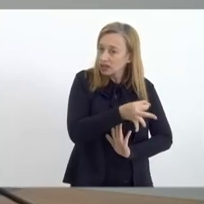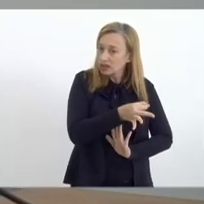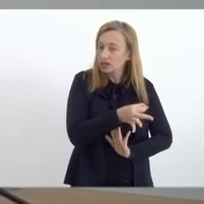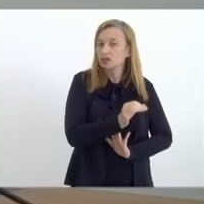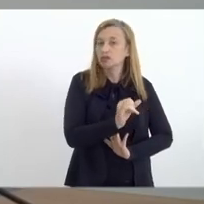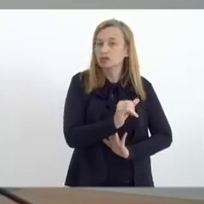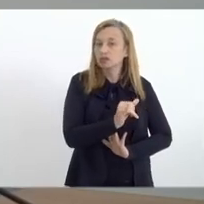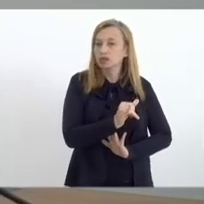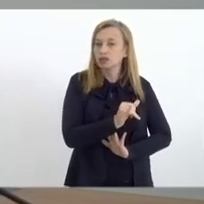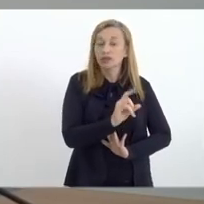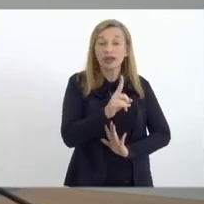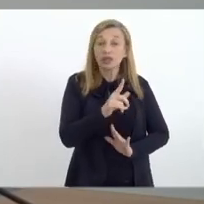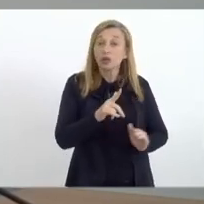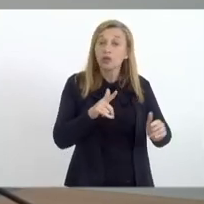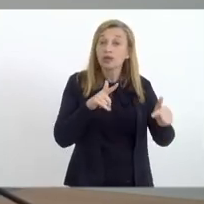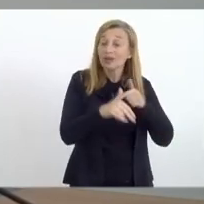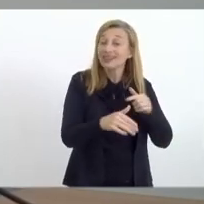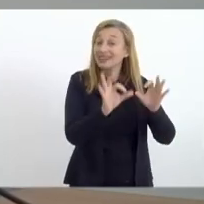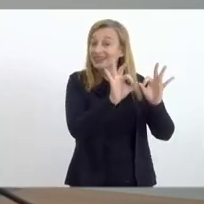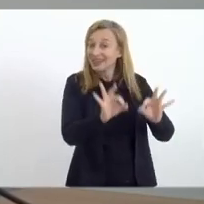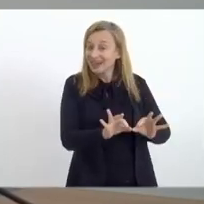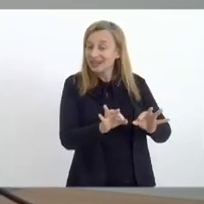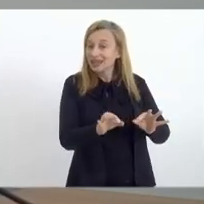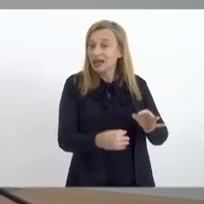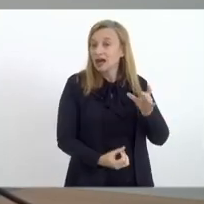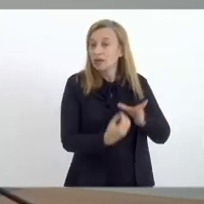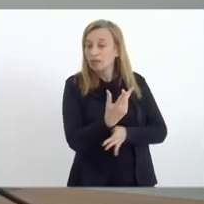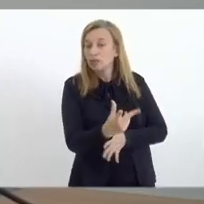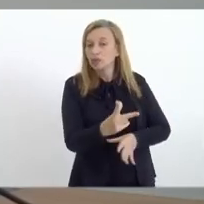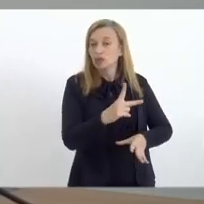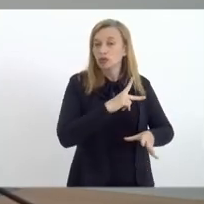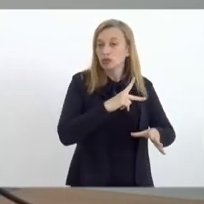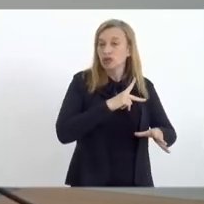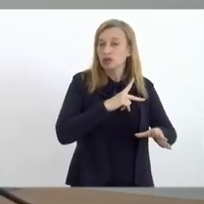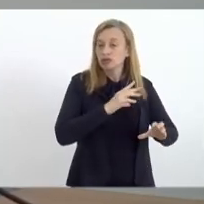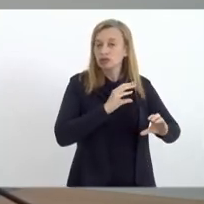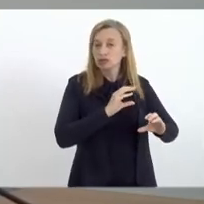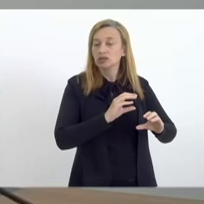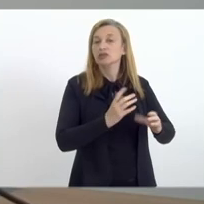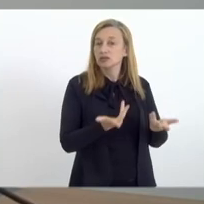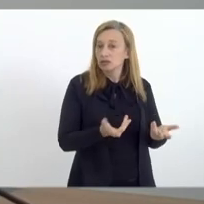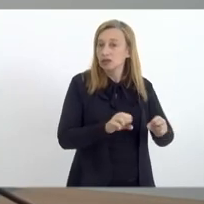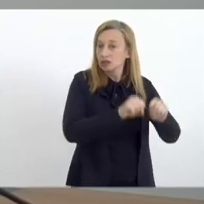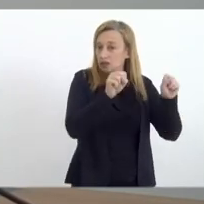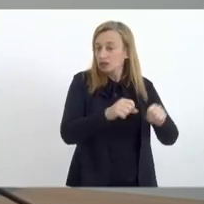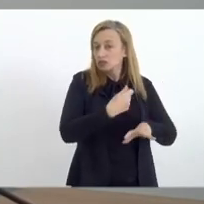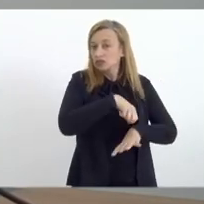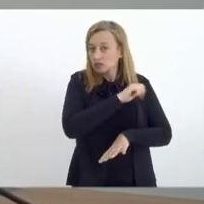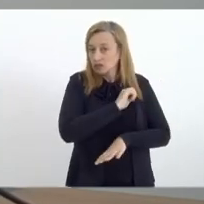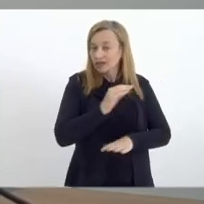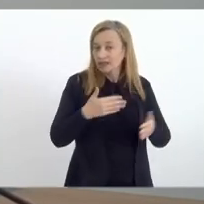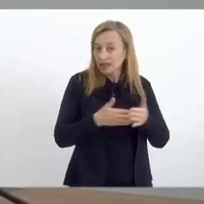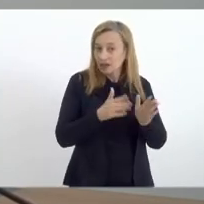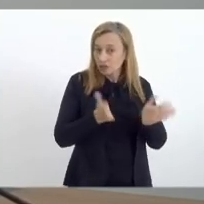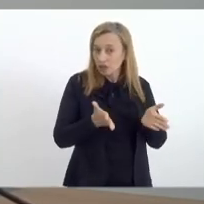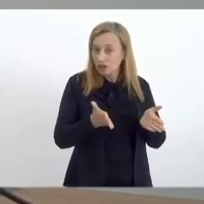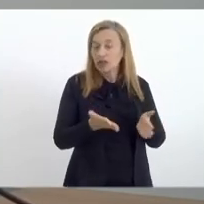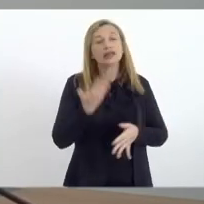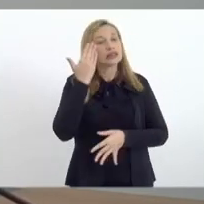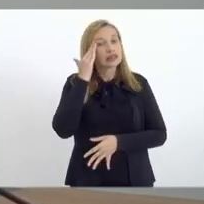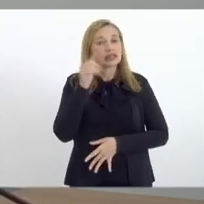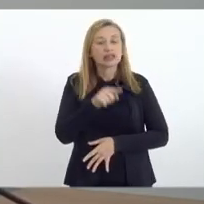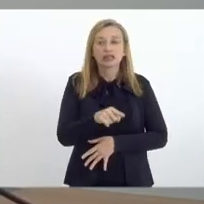não atrapalhar a própria construção da negociação com o regime de recuperação até o momento. E termino